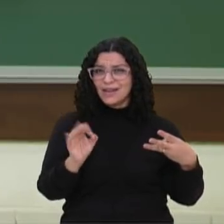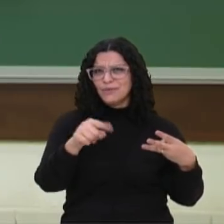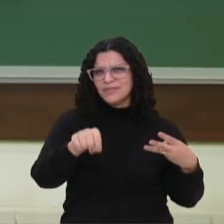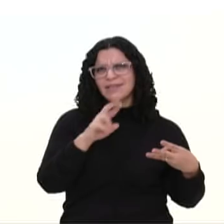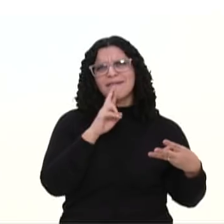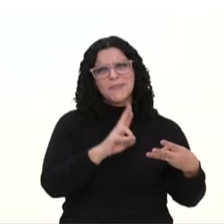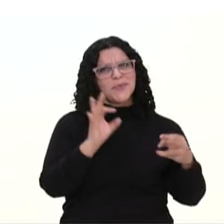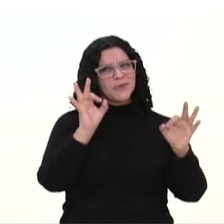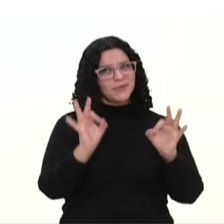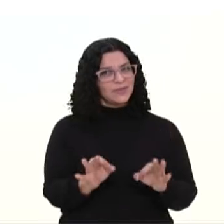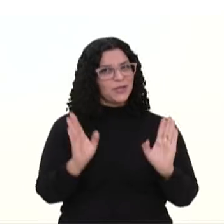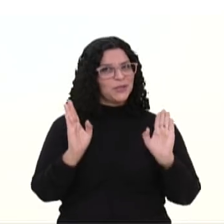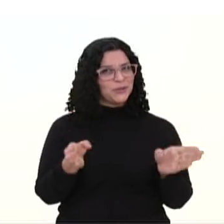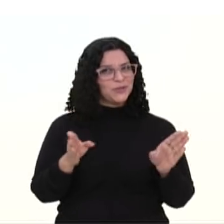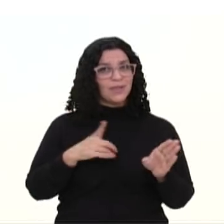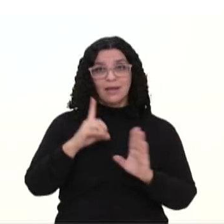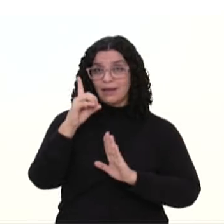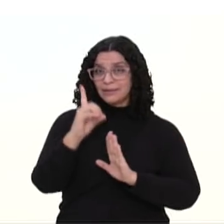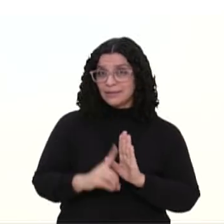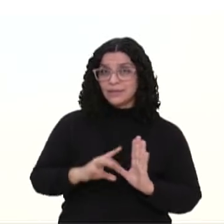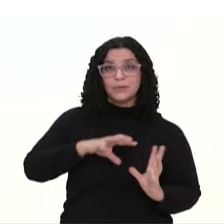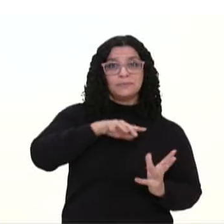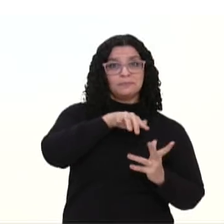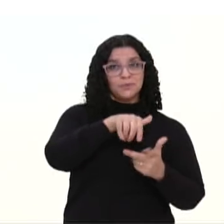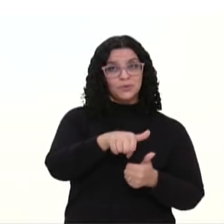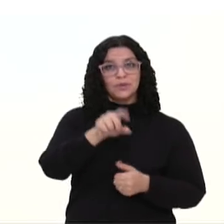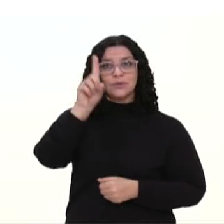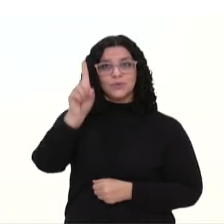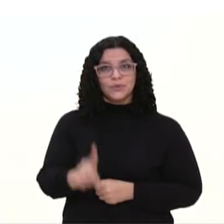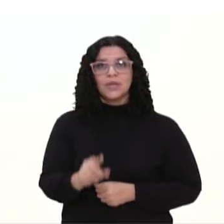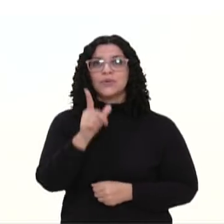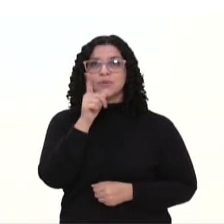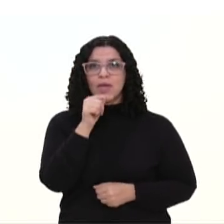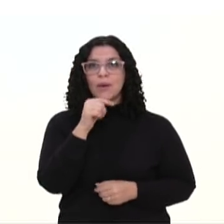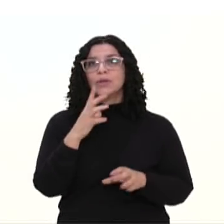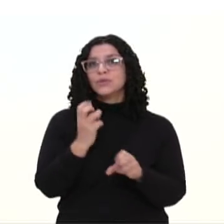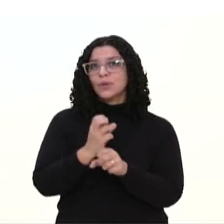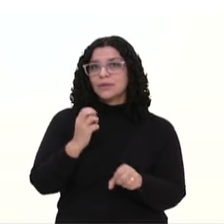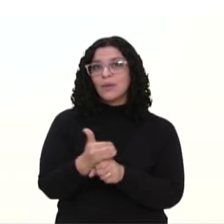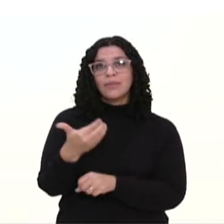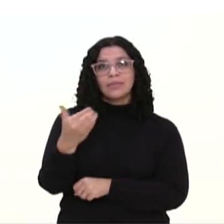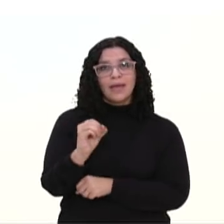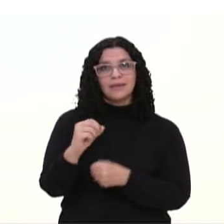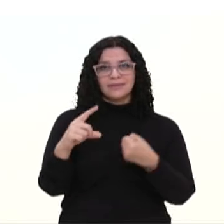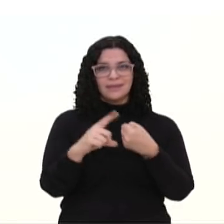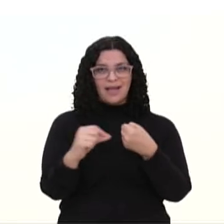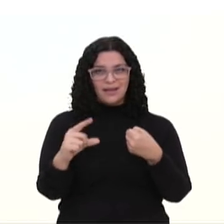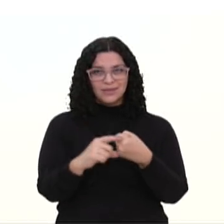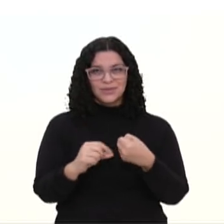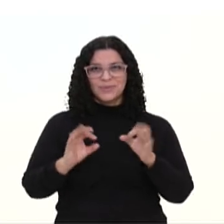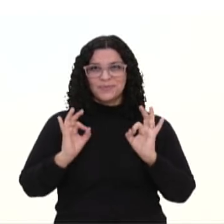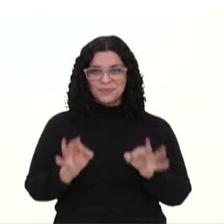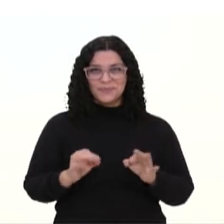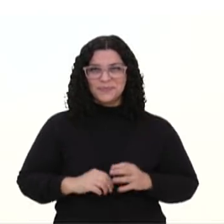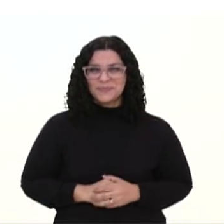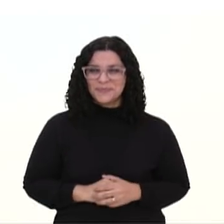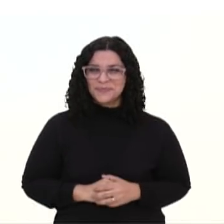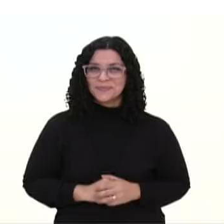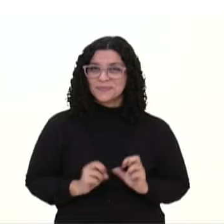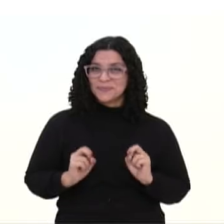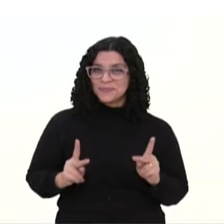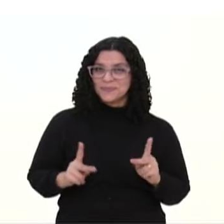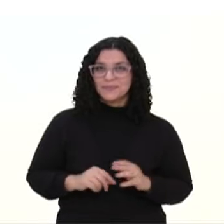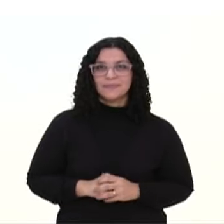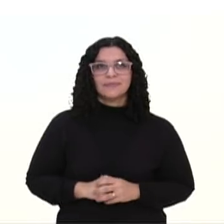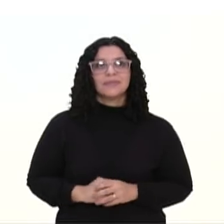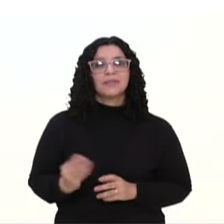deram a resposta certinha. A Declaração Universal dos Direitos da Água tem 10 artigos,